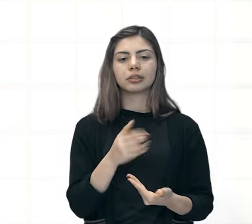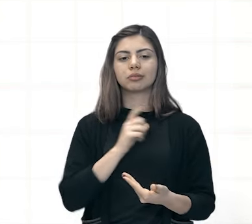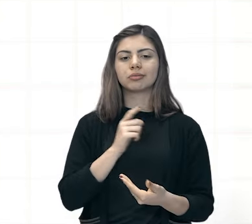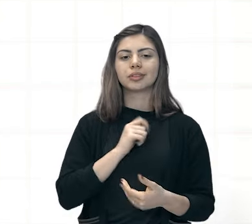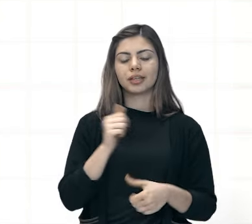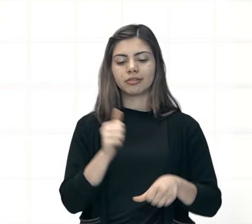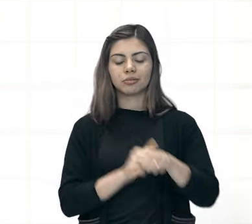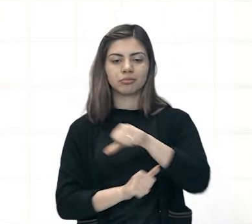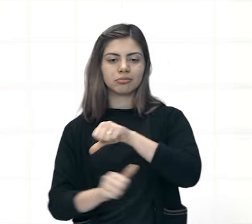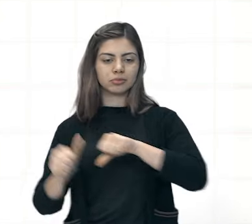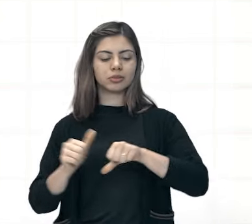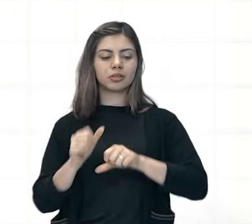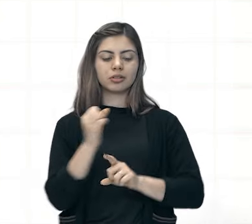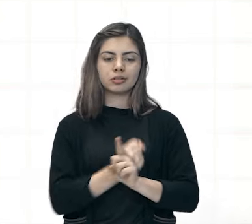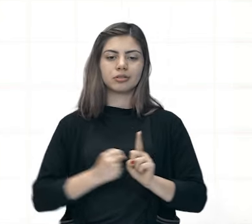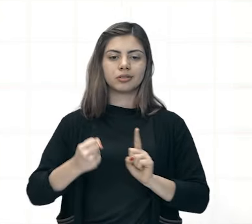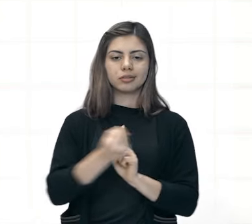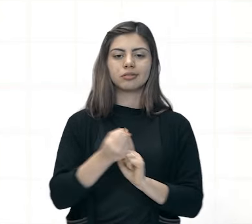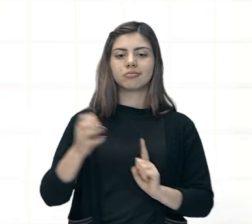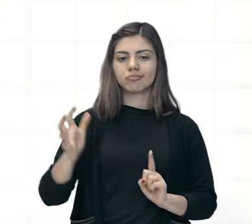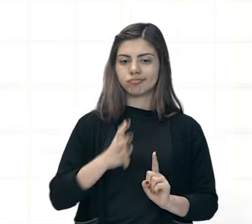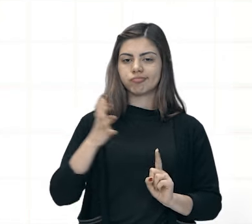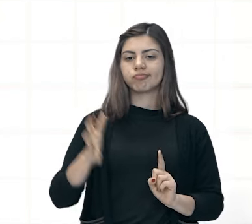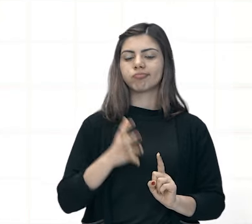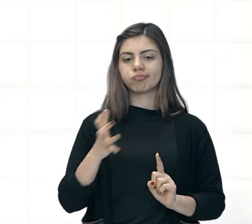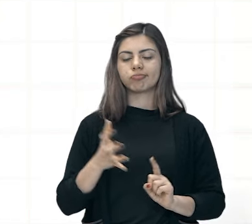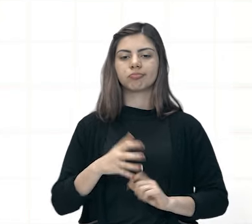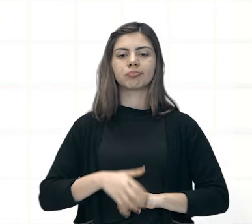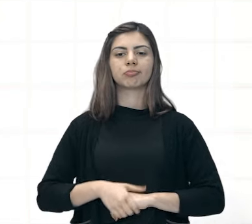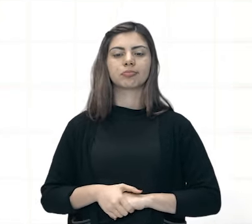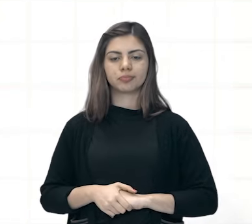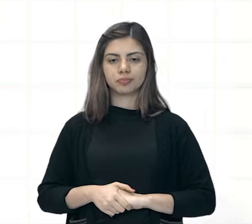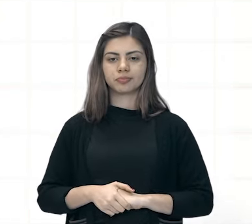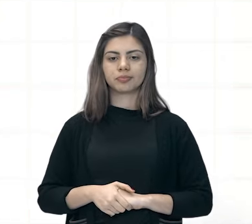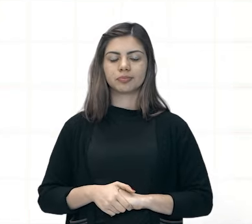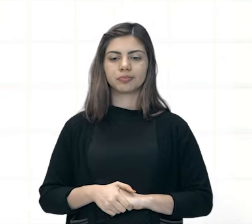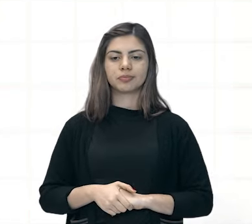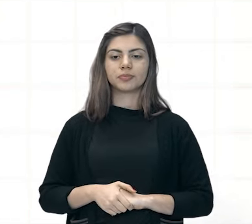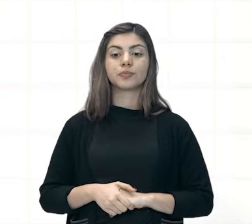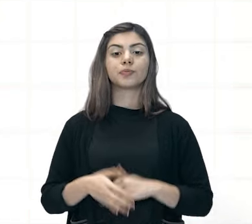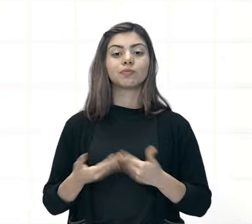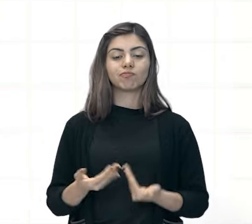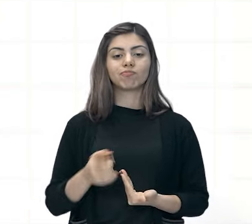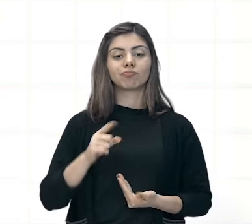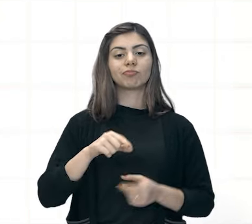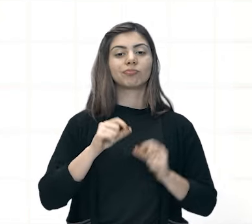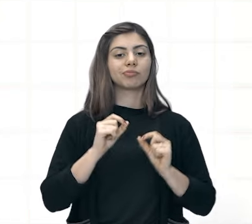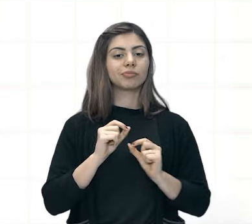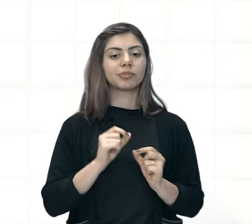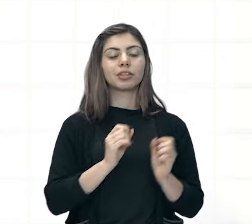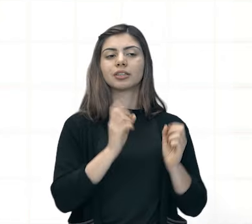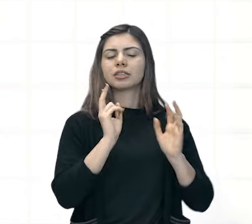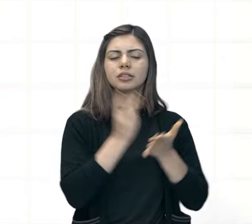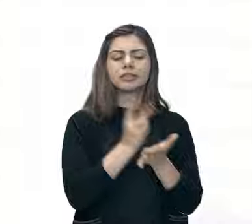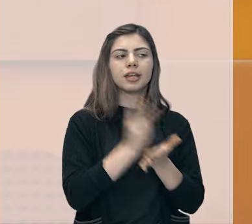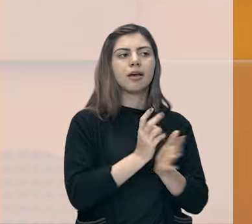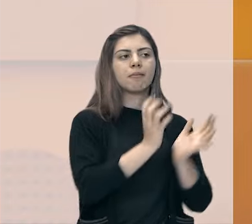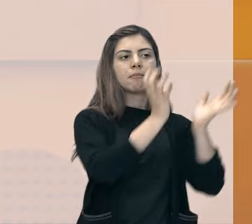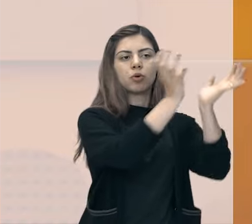o funcionamento da sociedade, tá? A relação de trabalho sempre vai se dar entre quem tem